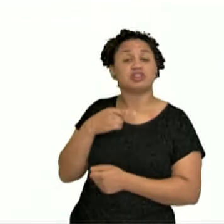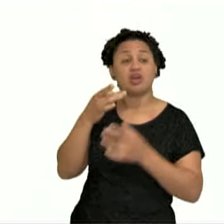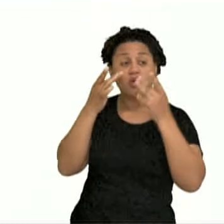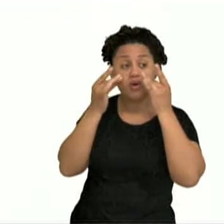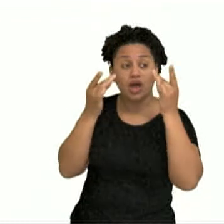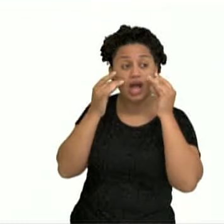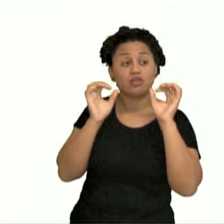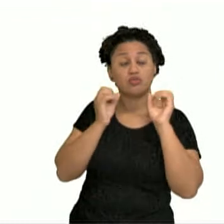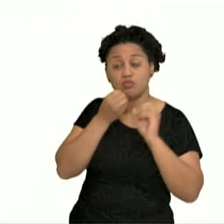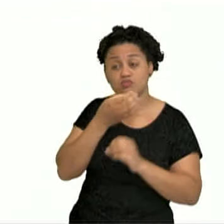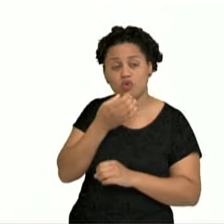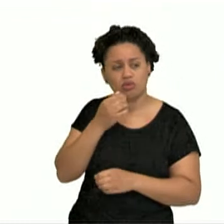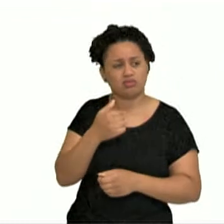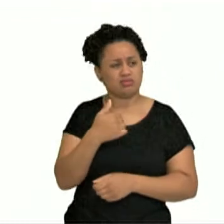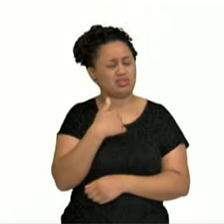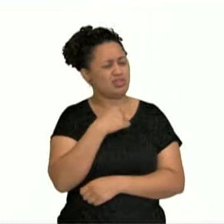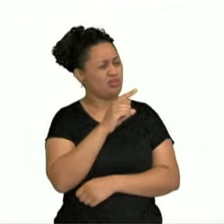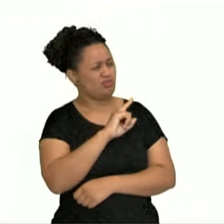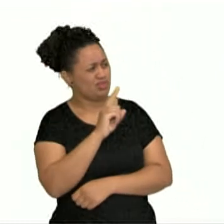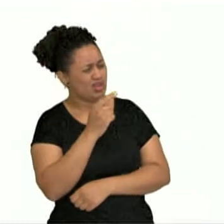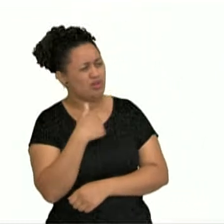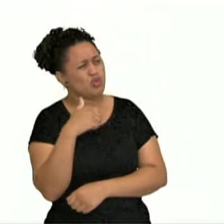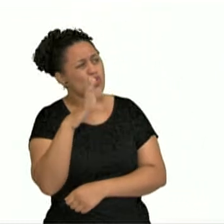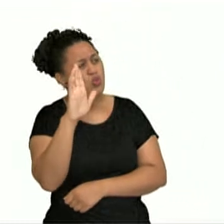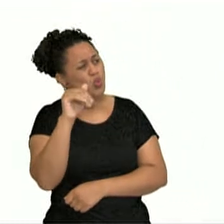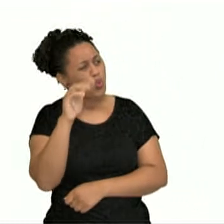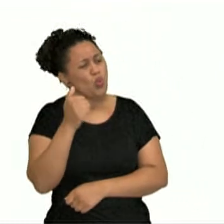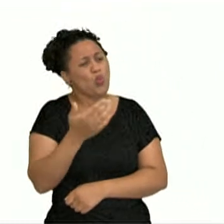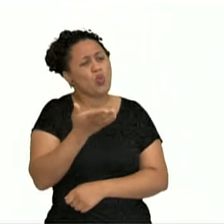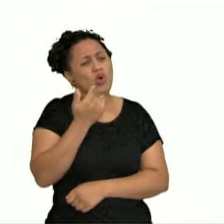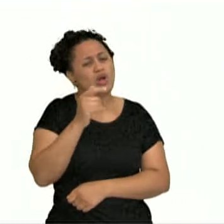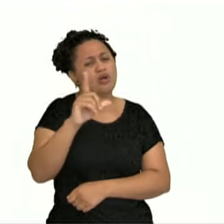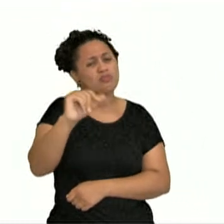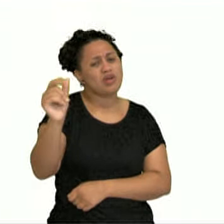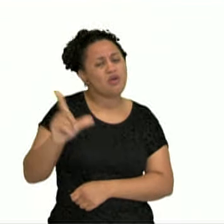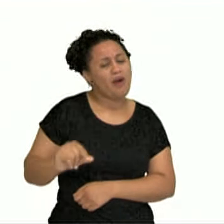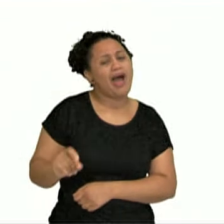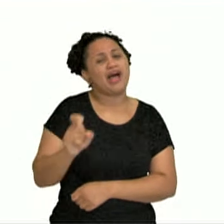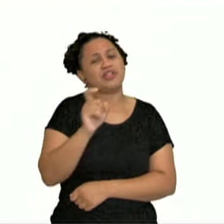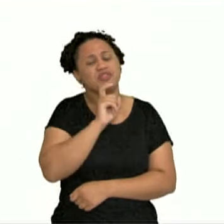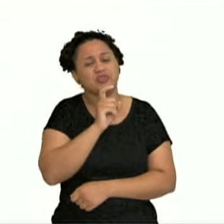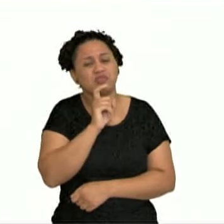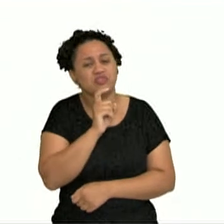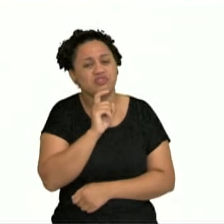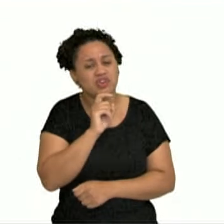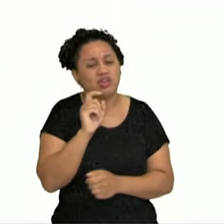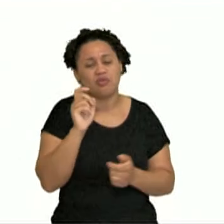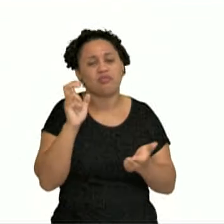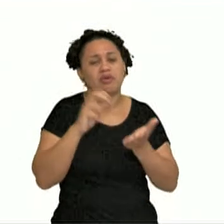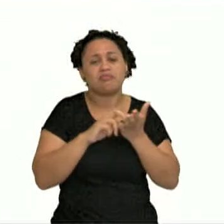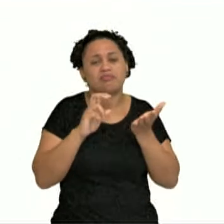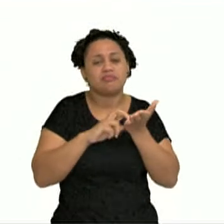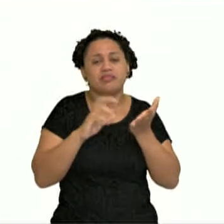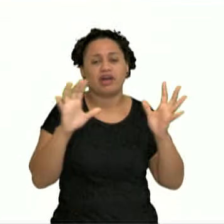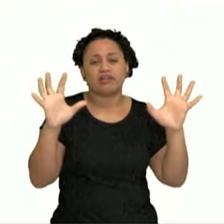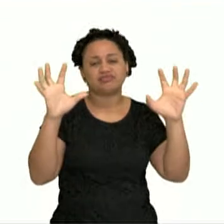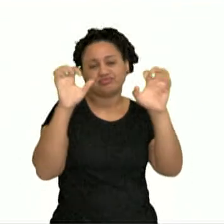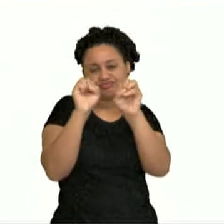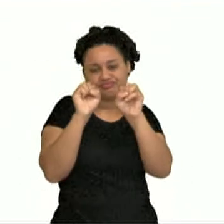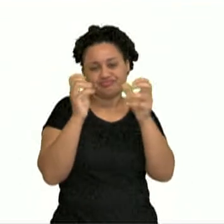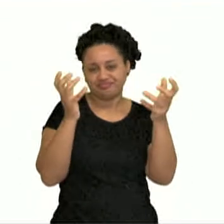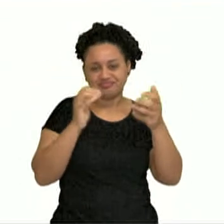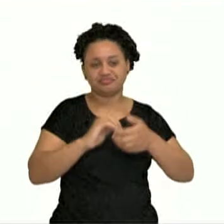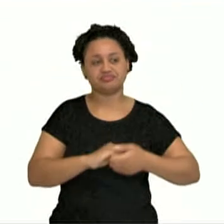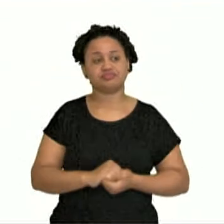bom gato. Eu não. Nunca que eu iria comer um rato frio em uma manhã neblinosa. Aqui já estamos falando do